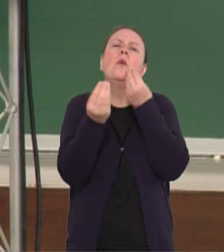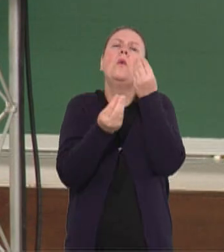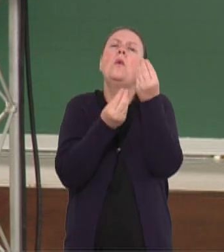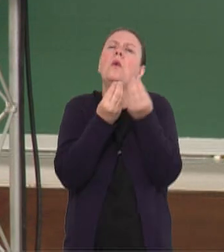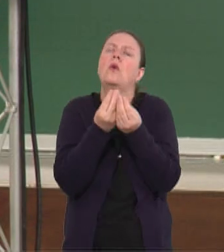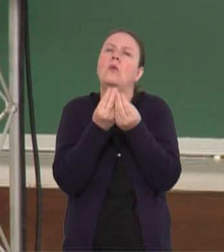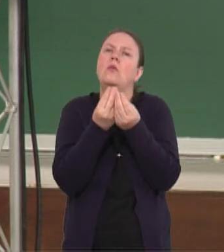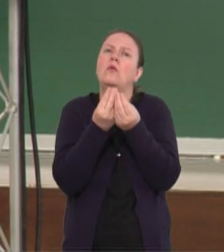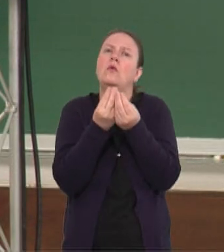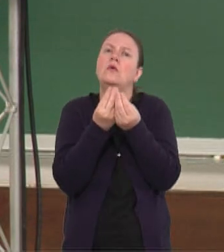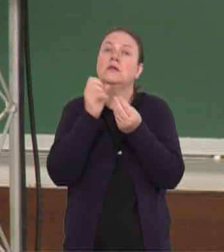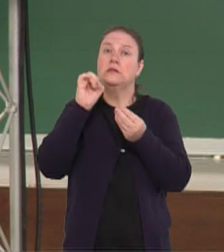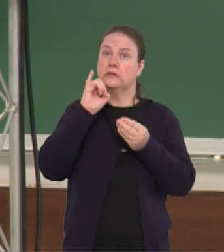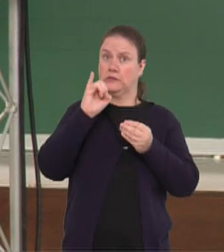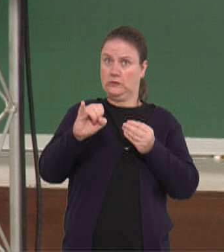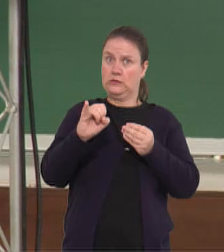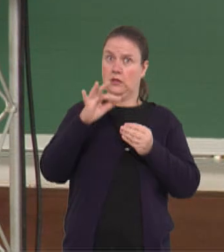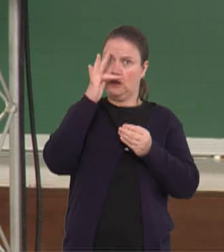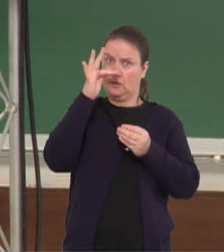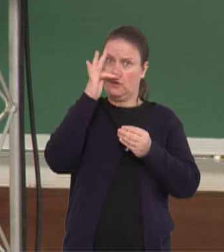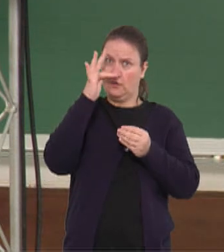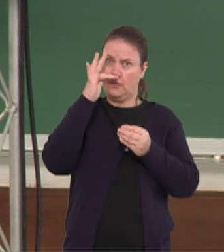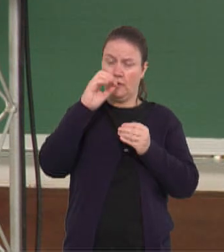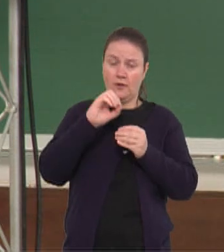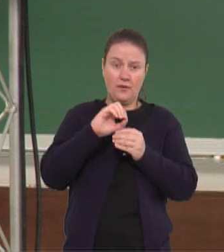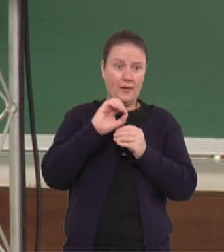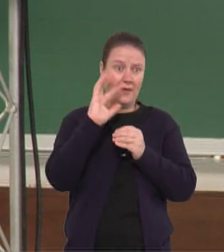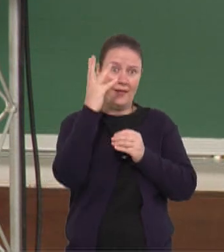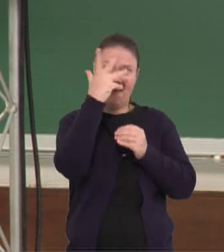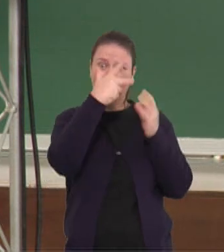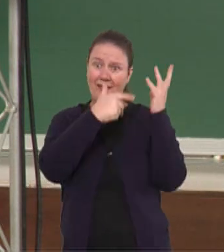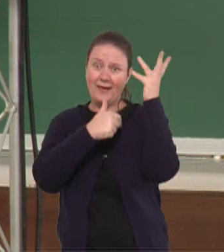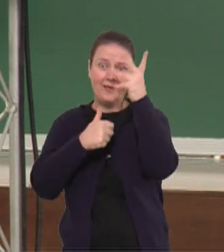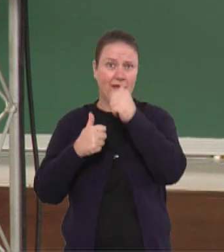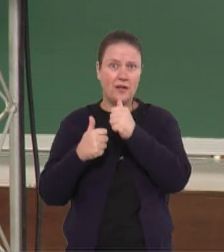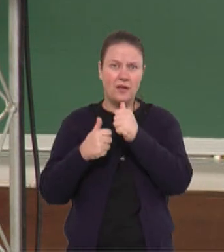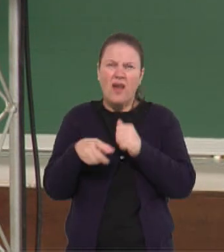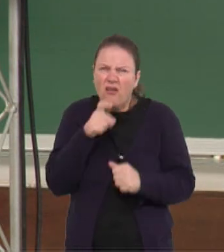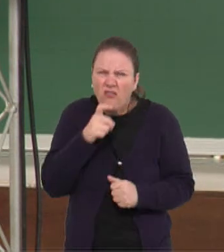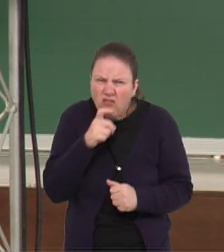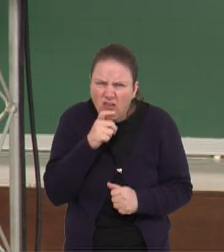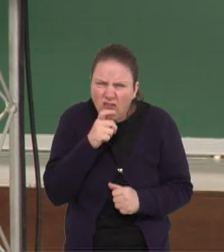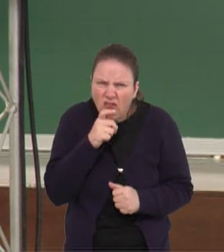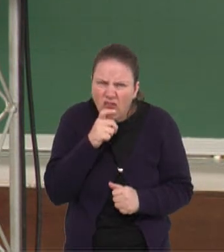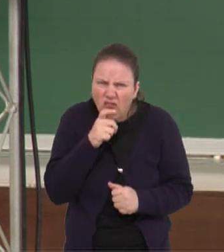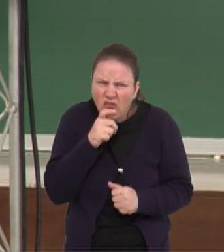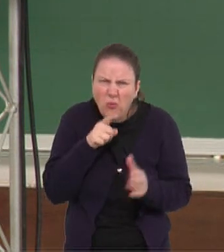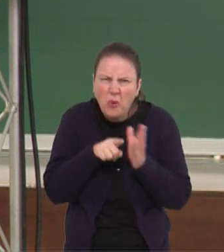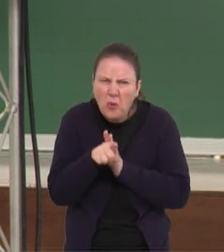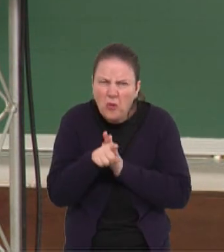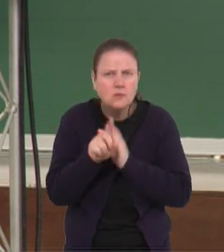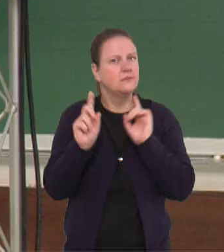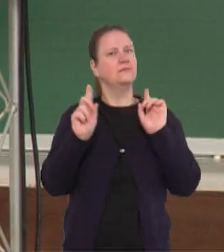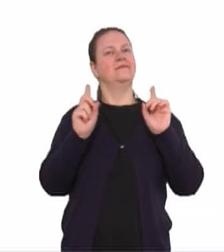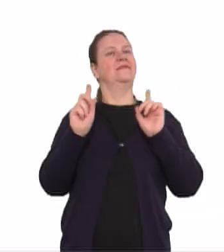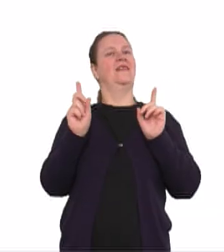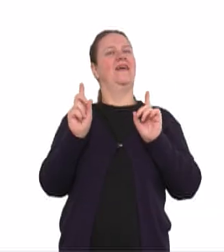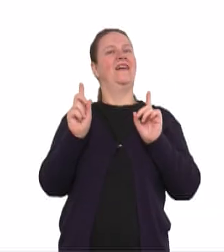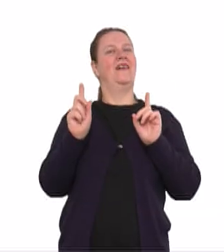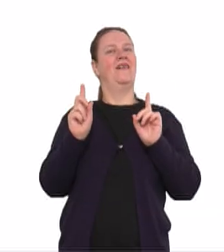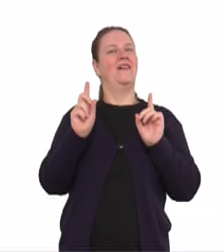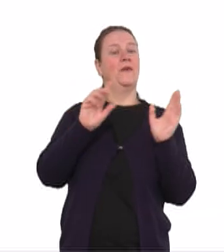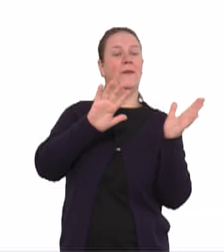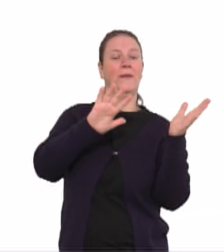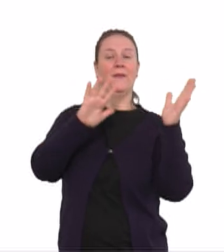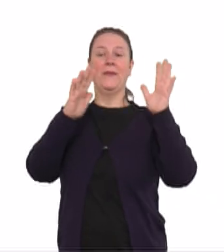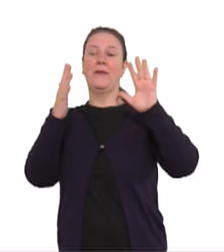era inverno? Não, professora, no inverno as flores estão adormecidas ou não tem mais flor. Quando